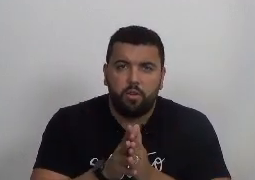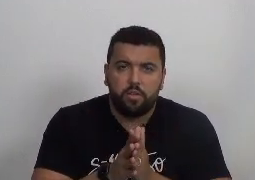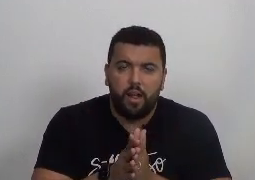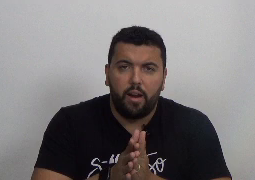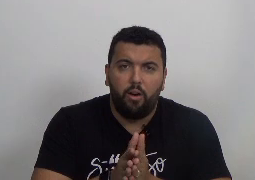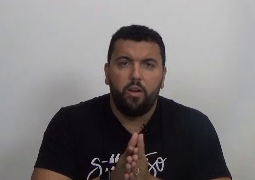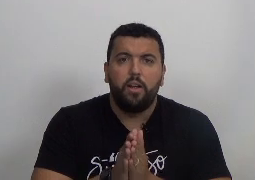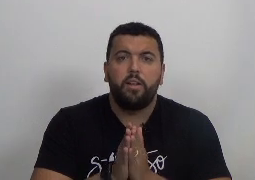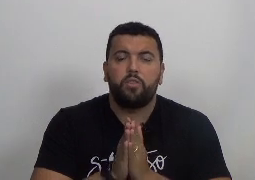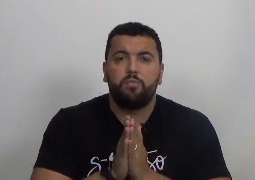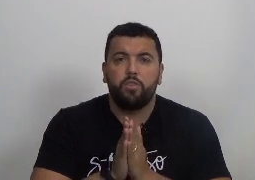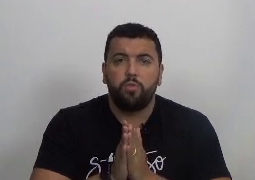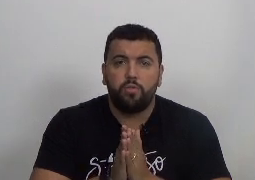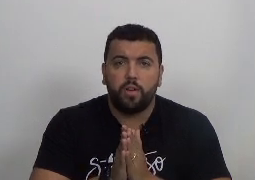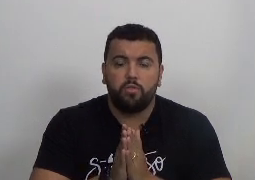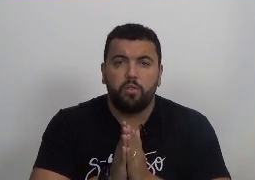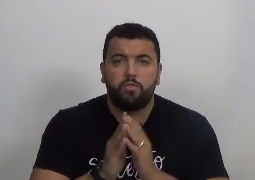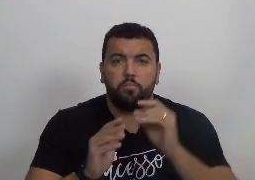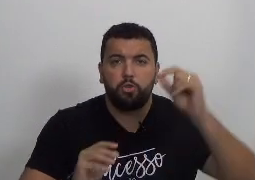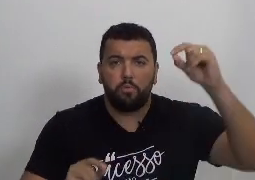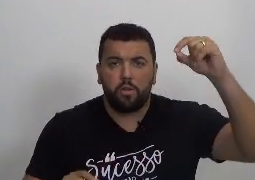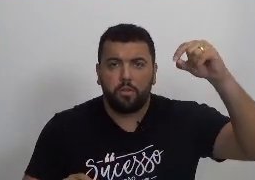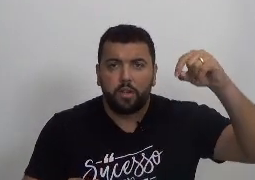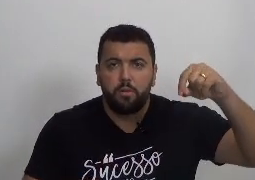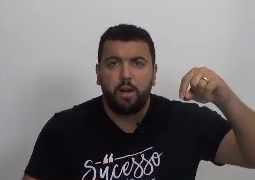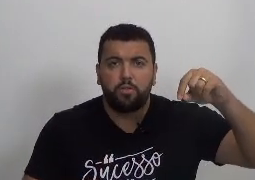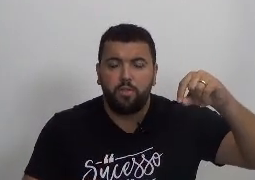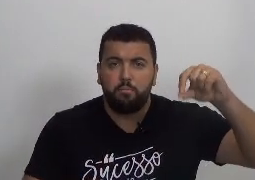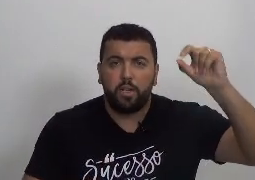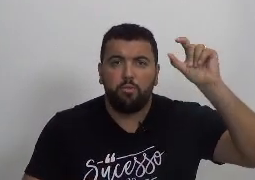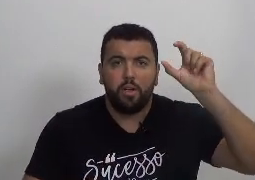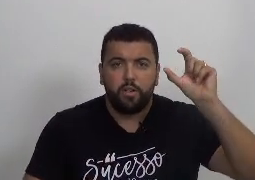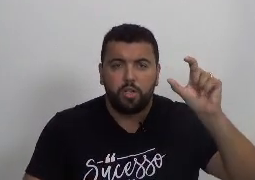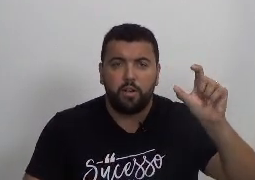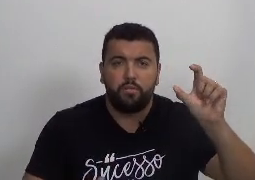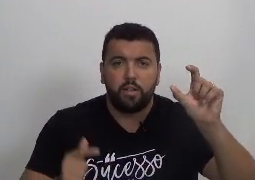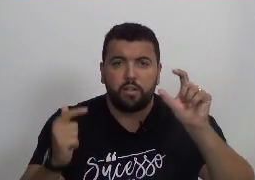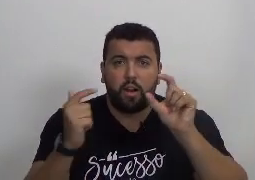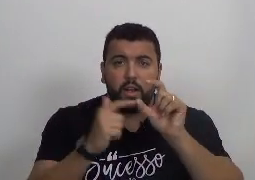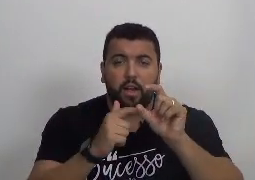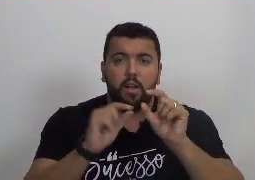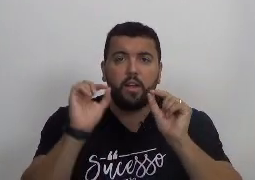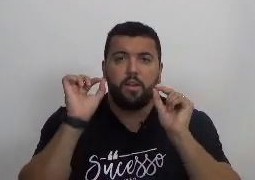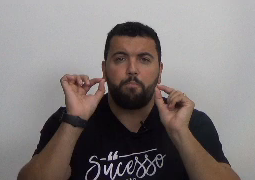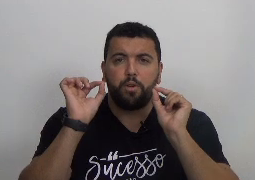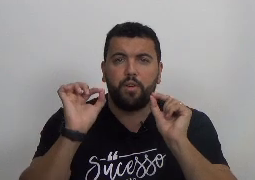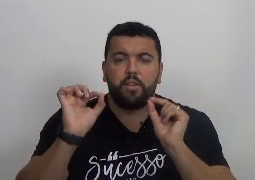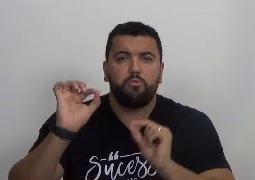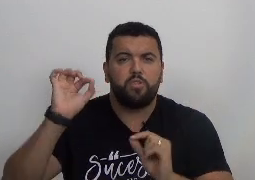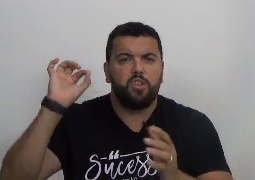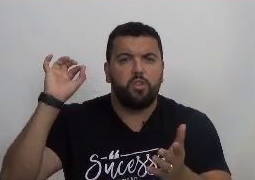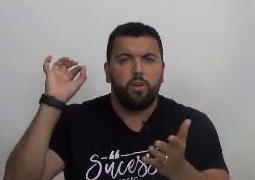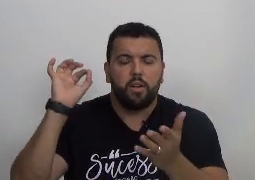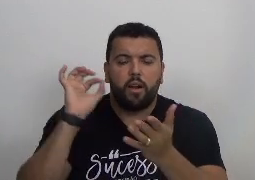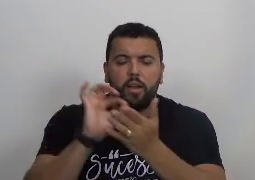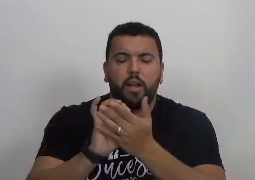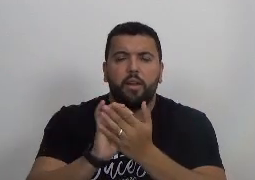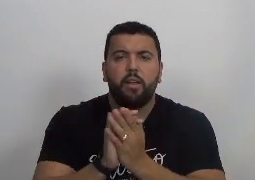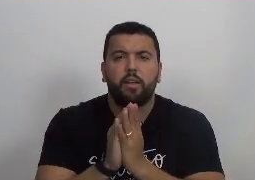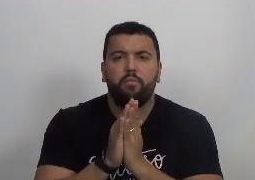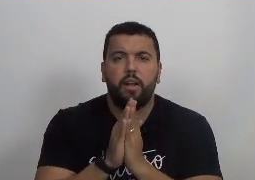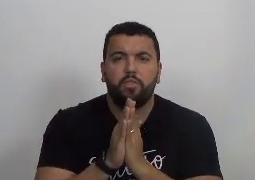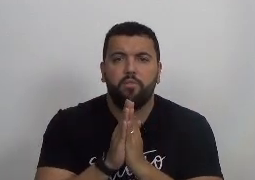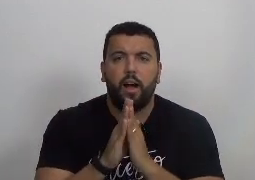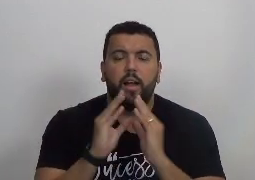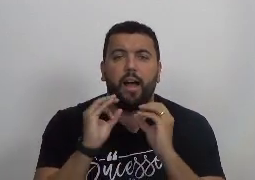inscreva-se no nosso canal e ative as notificações sumido botãozinho aqui embaixo vermelho inscrever-se clica depois vai ter um sininho